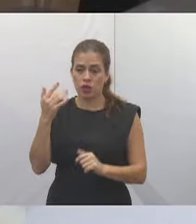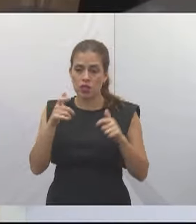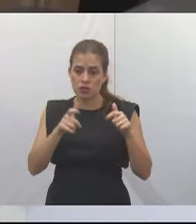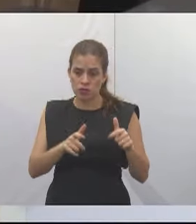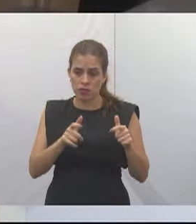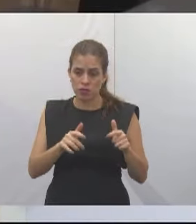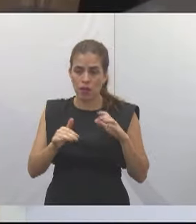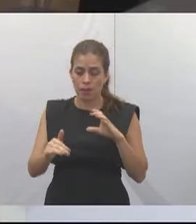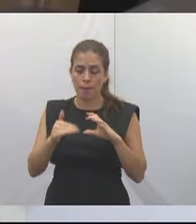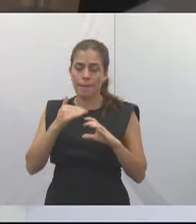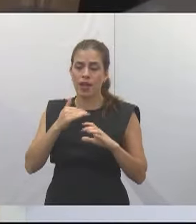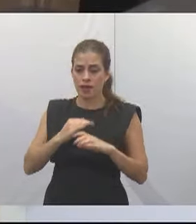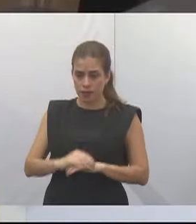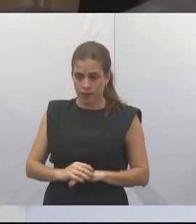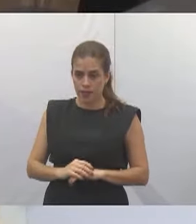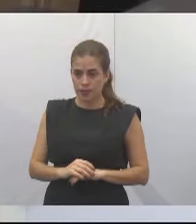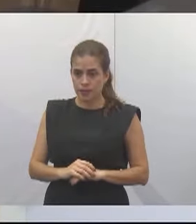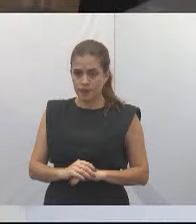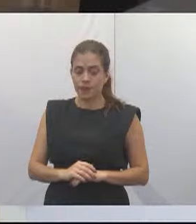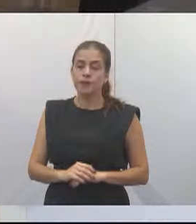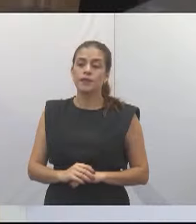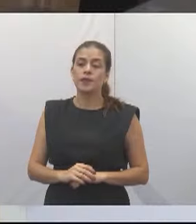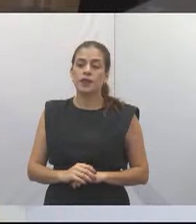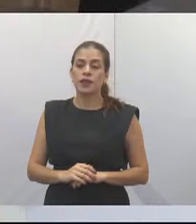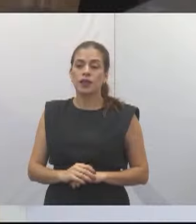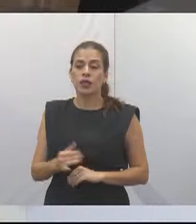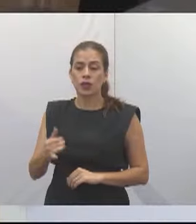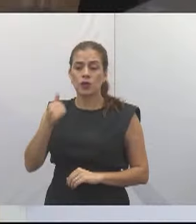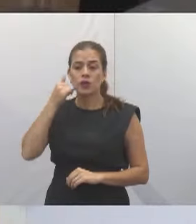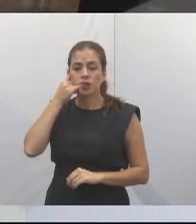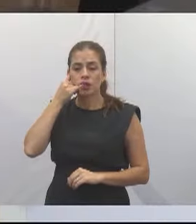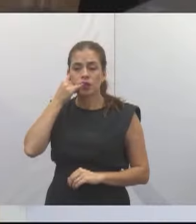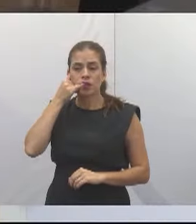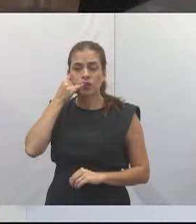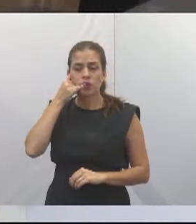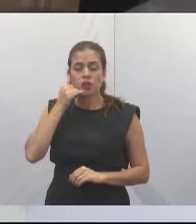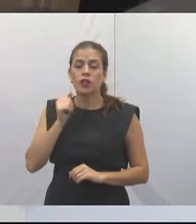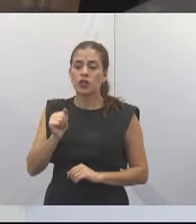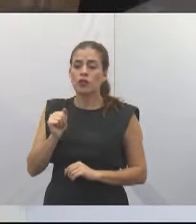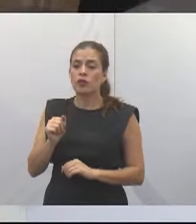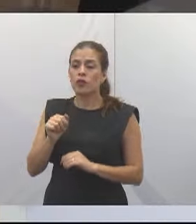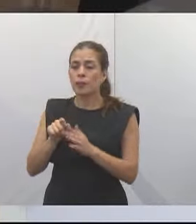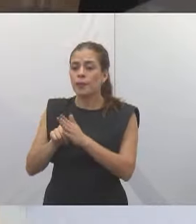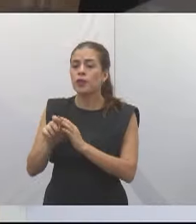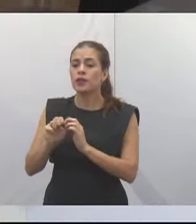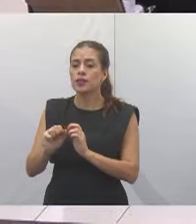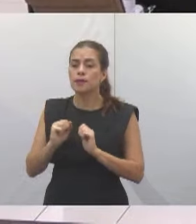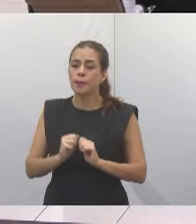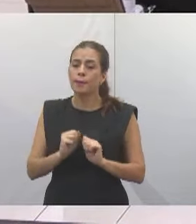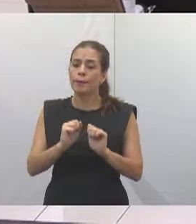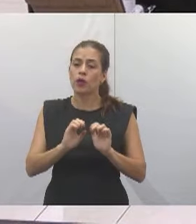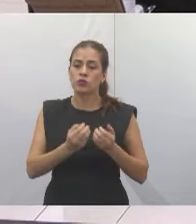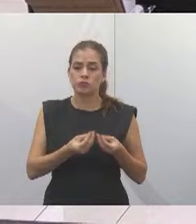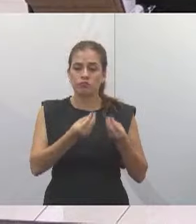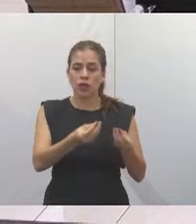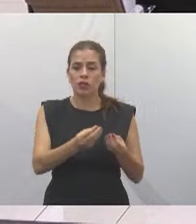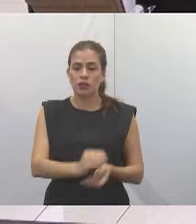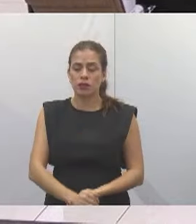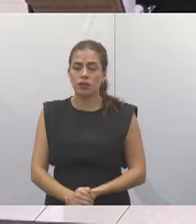me manda diretamente. E a questão de um telefone para passar para você, eu vou verificar. Você quer complementar alguma coisa, Carlão?